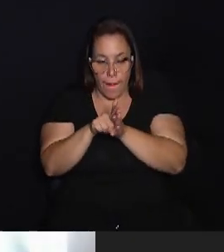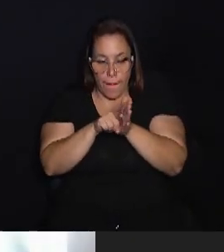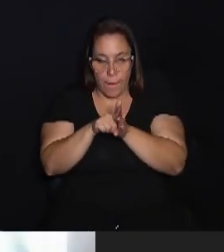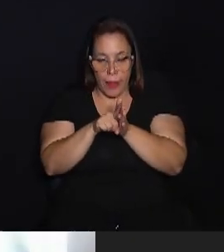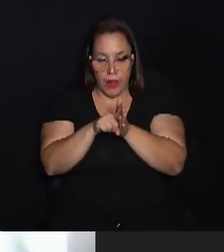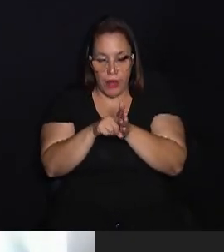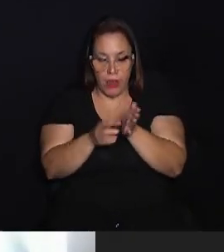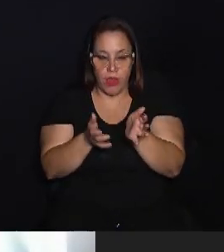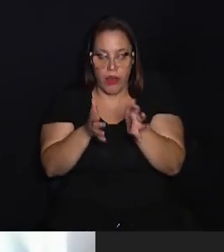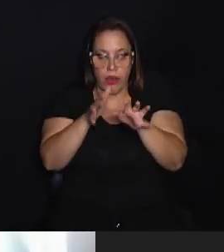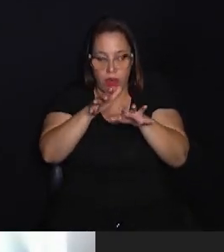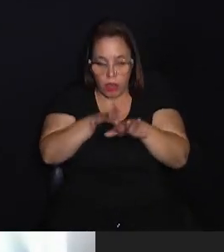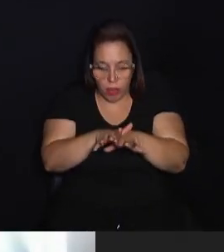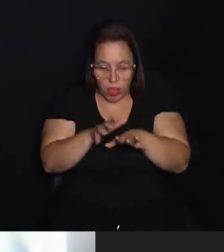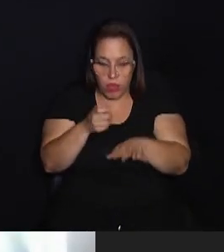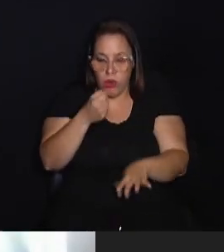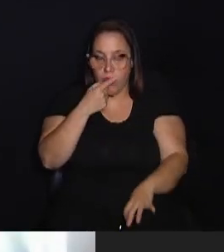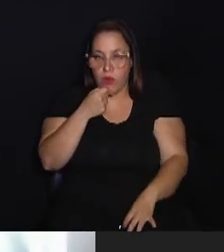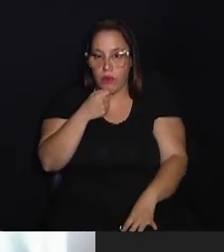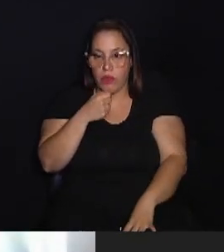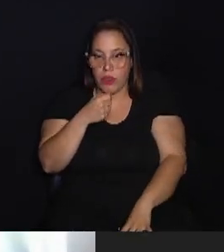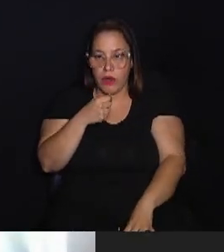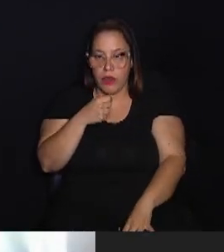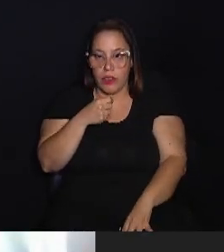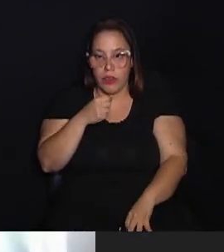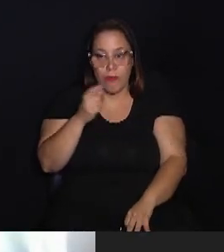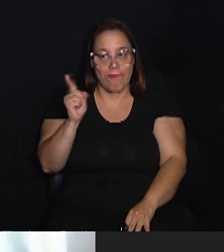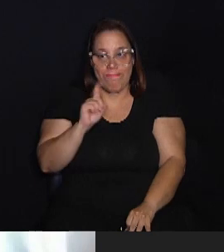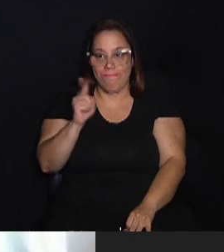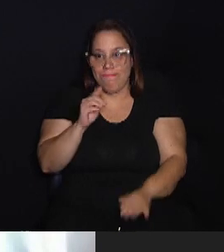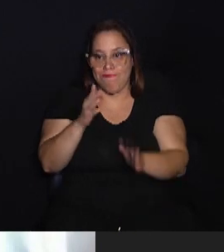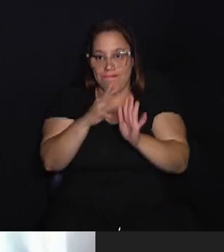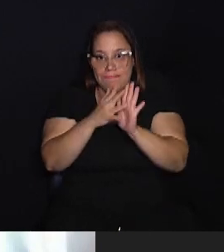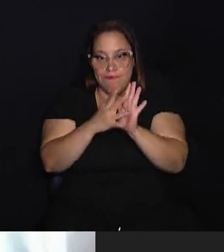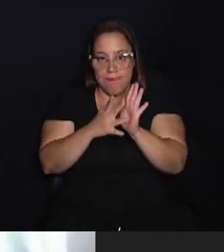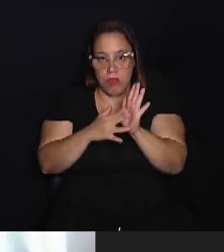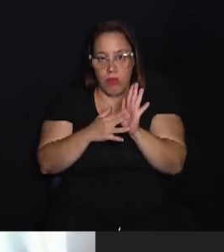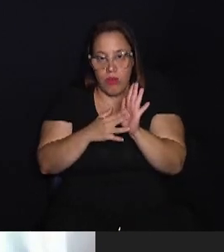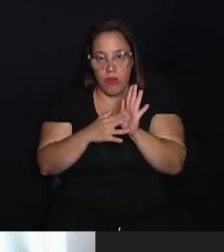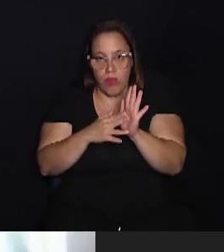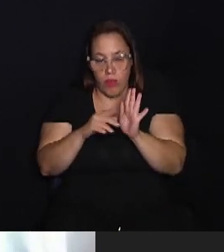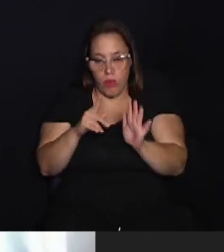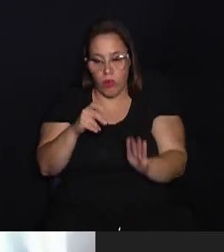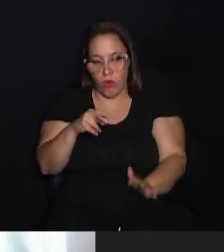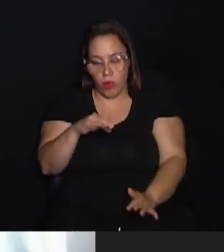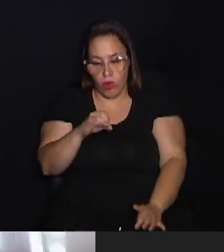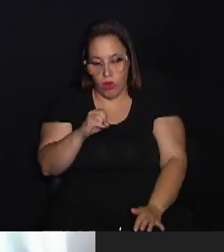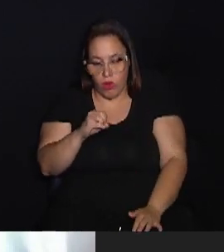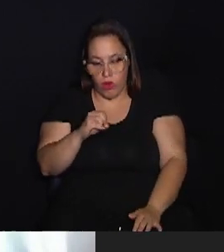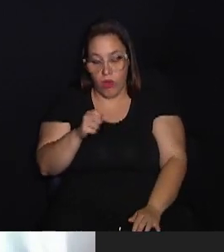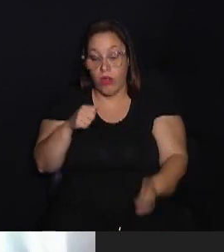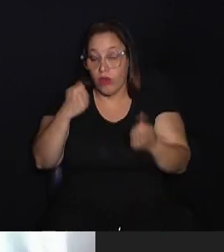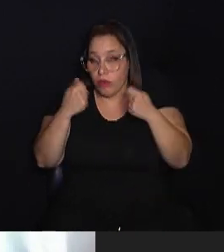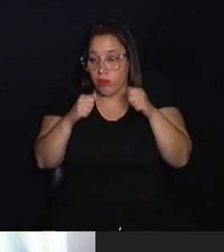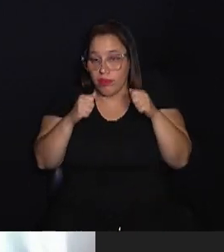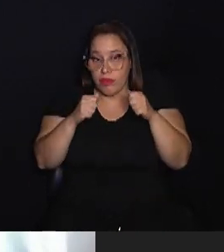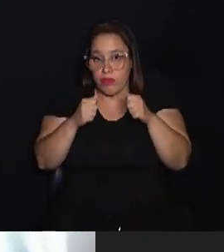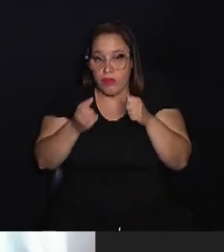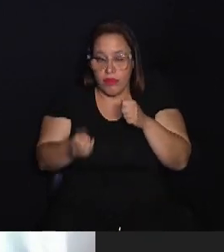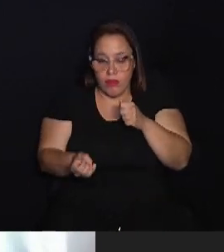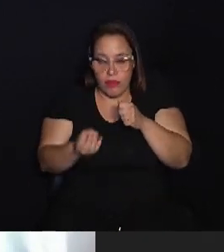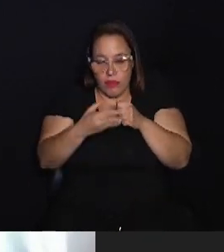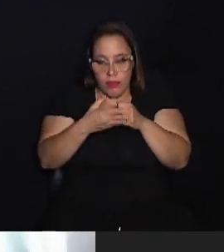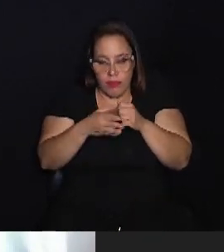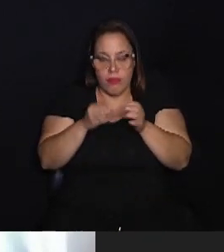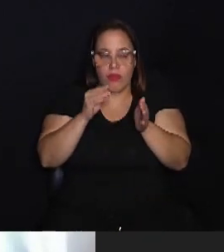que incluem essa droga, mas ela ainda não faz parte dos protocolos que precisam ser atualizados,